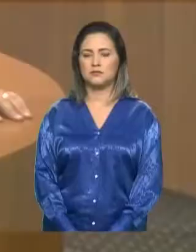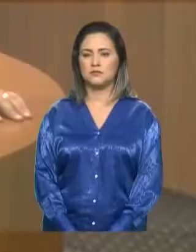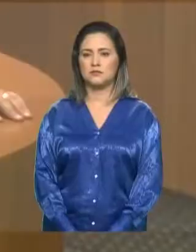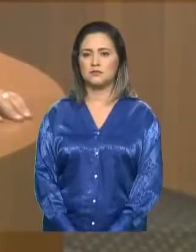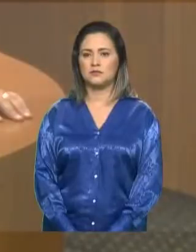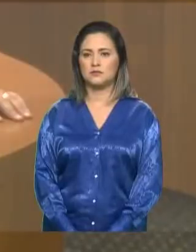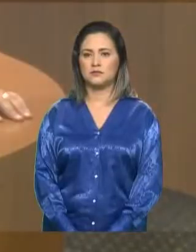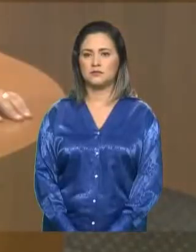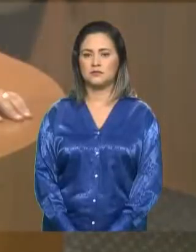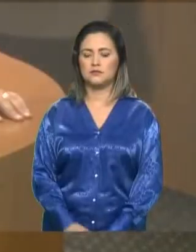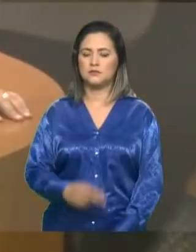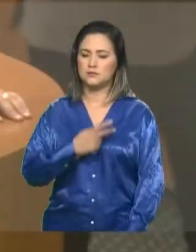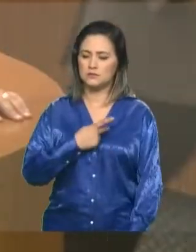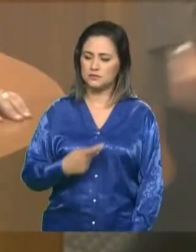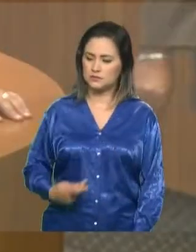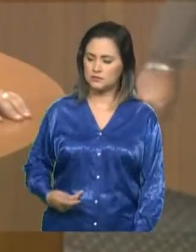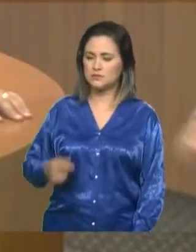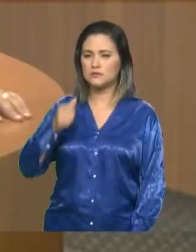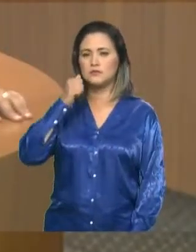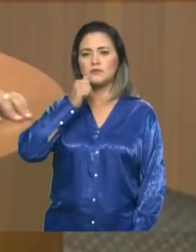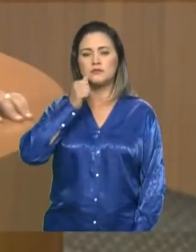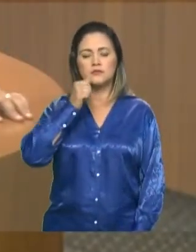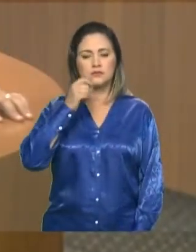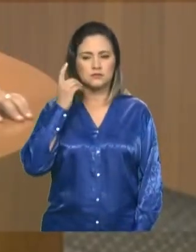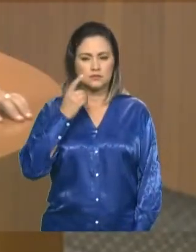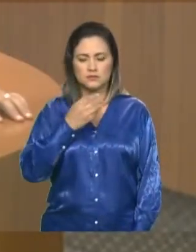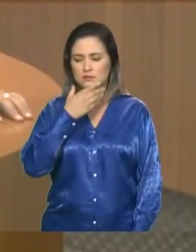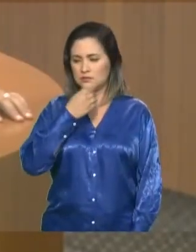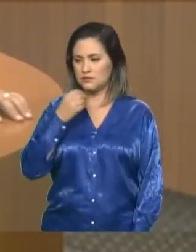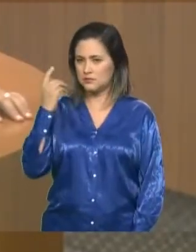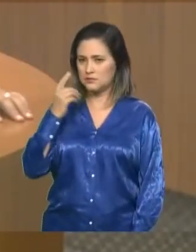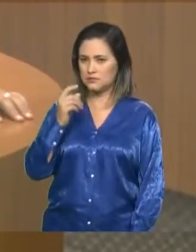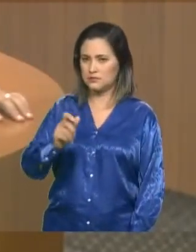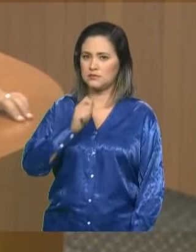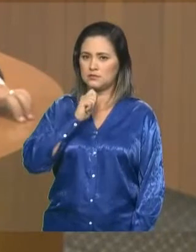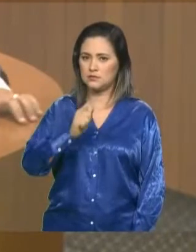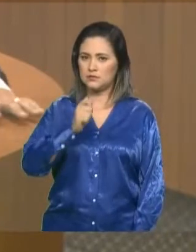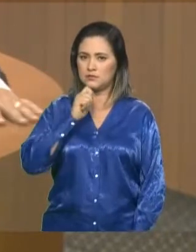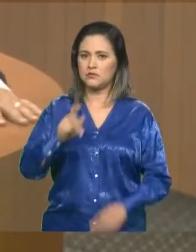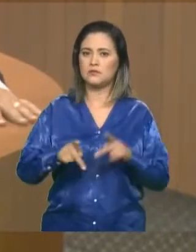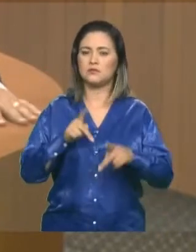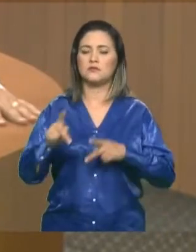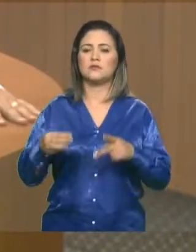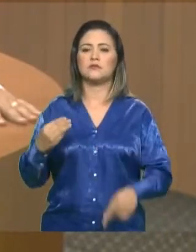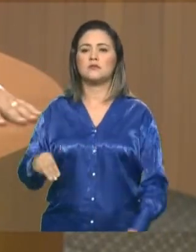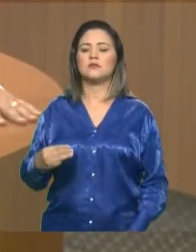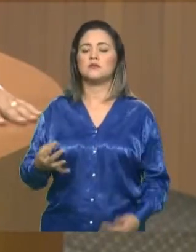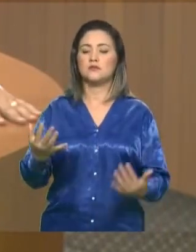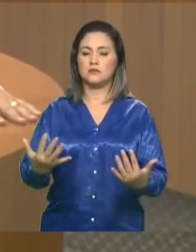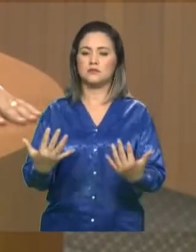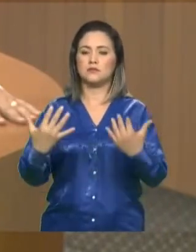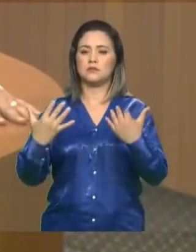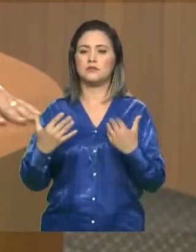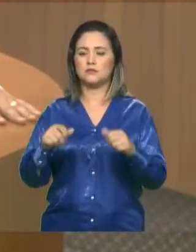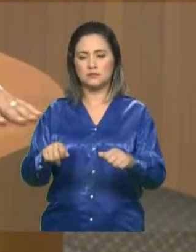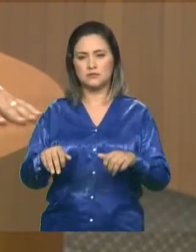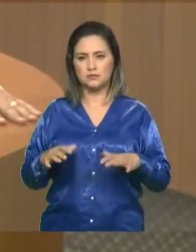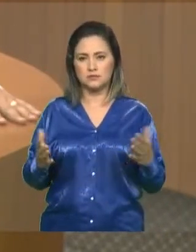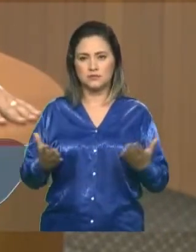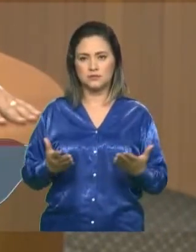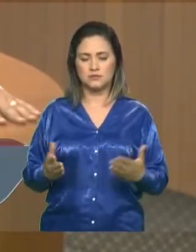Senhor presidente, senhoras deputadas, senhores deputados, imprensa, povo do Maranhão que acompanha esta